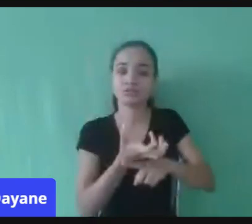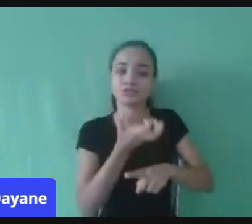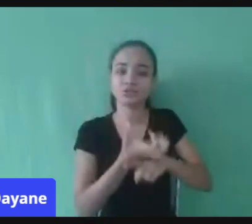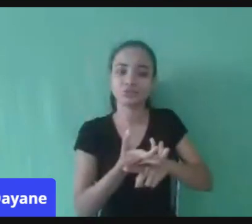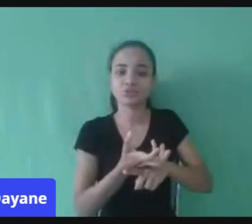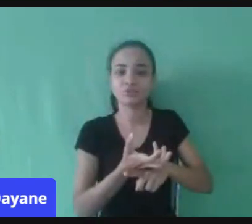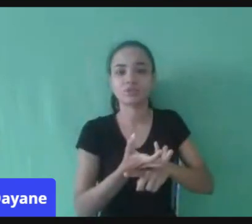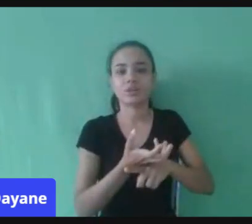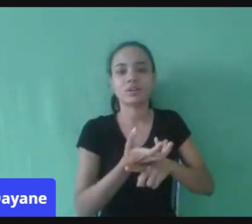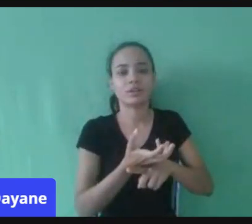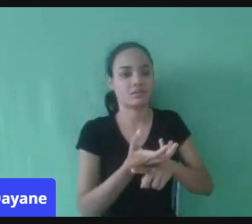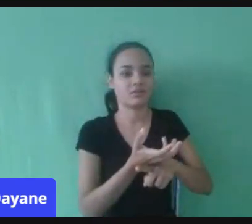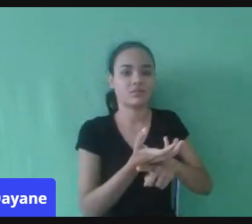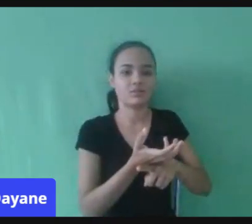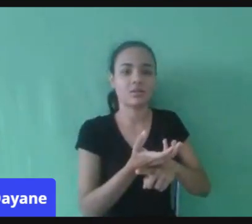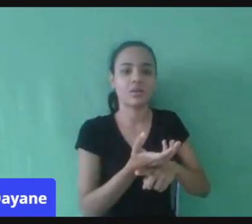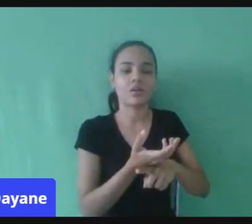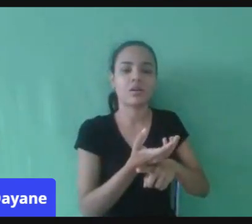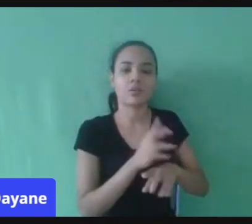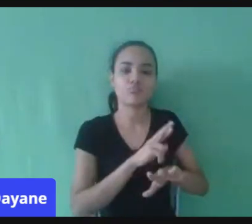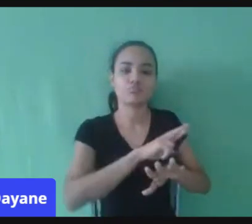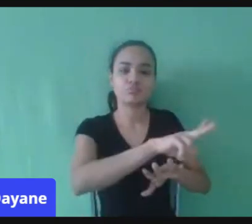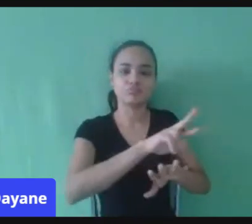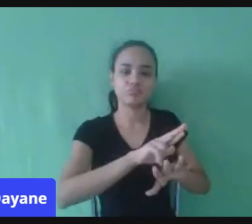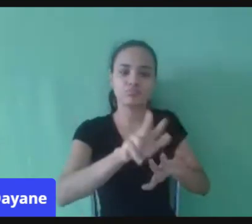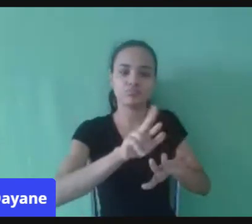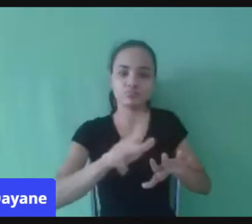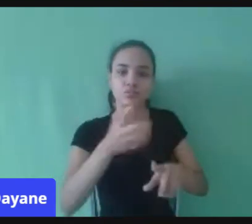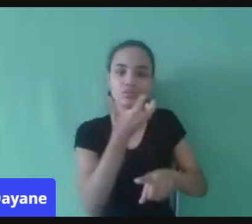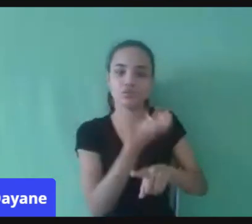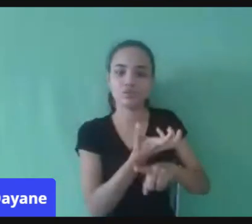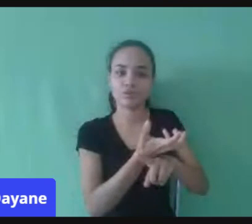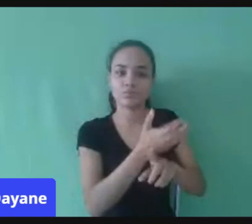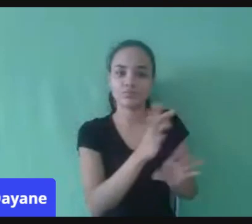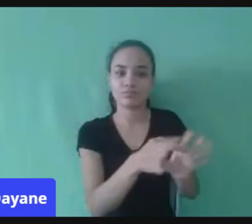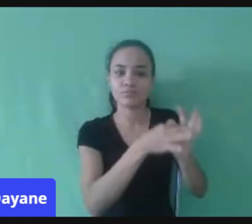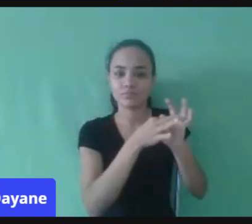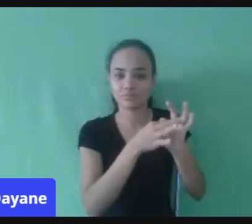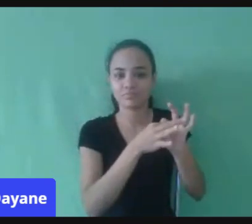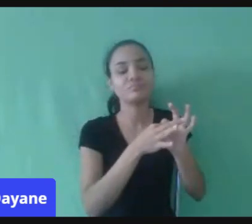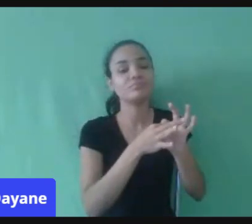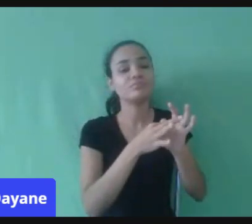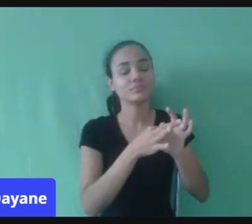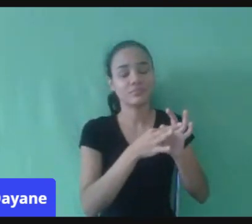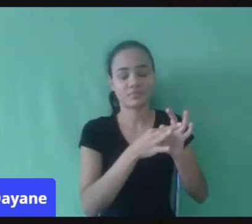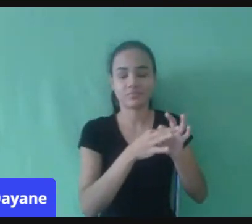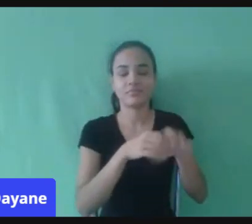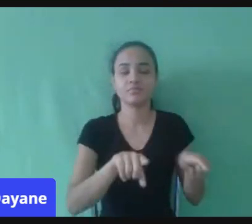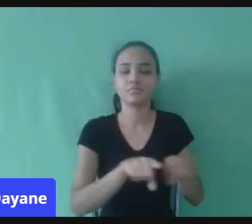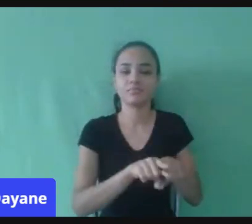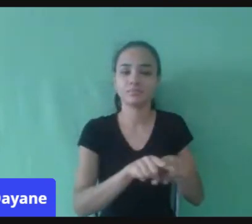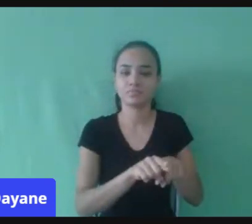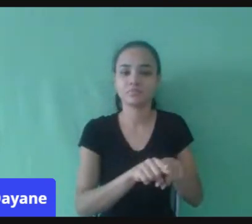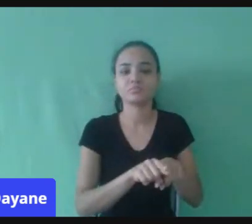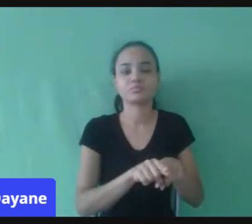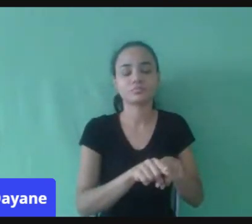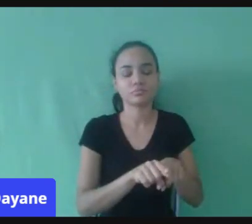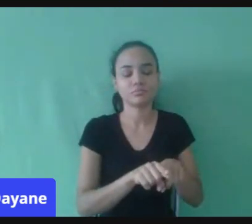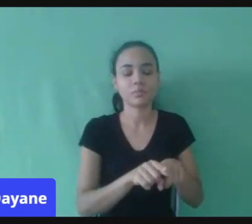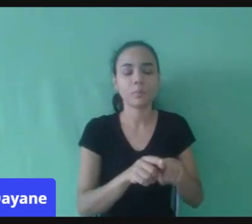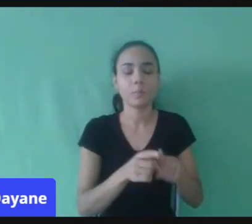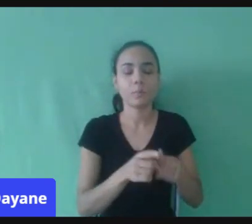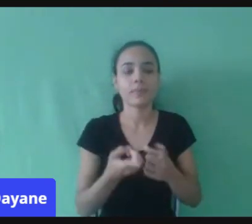Enquanto, como nós colocamos no nosso título aqui inicial, né? Enquanto